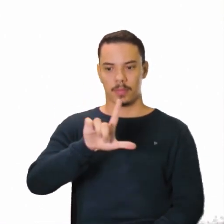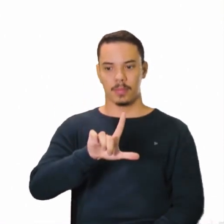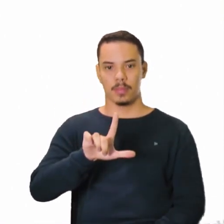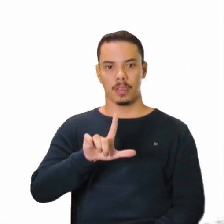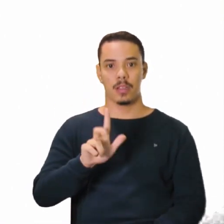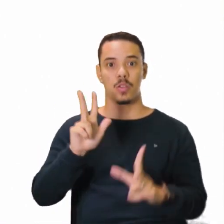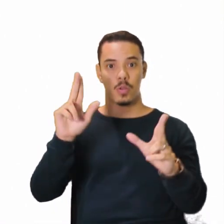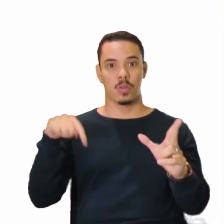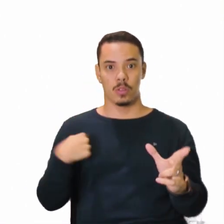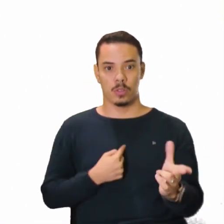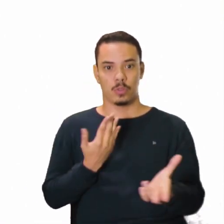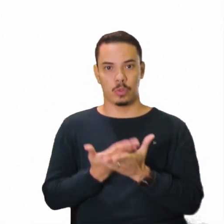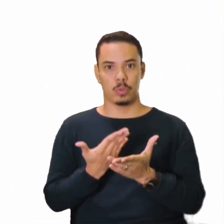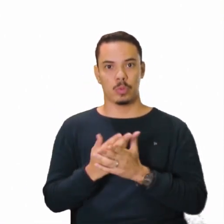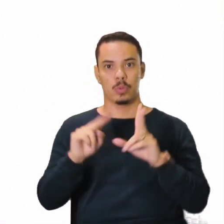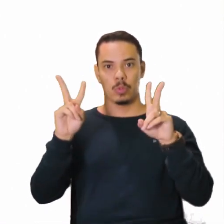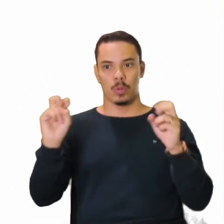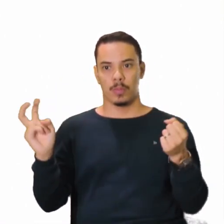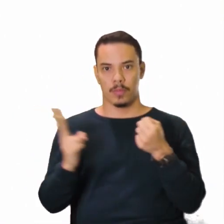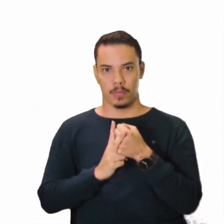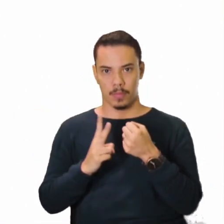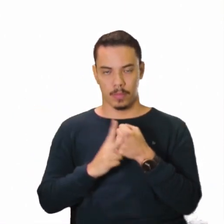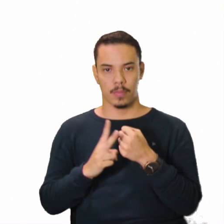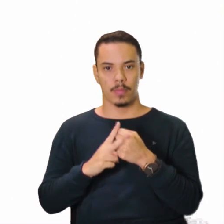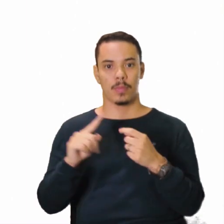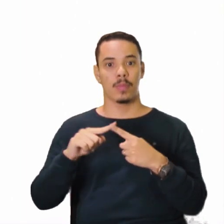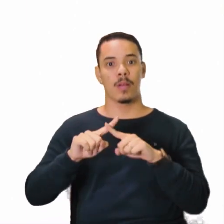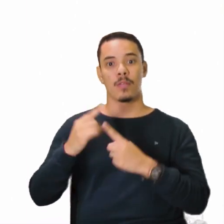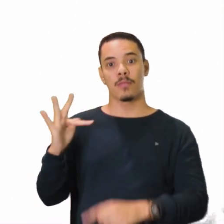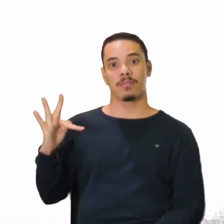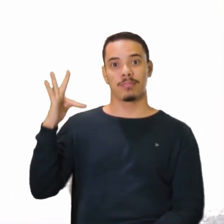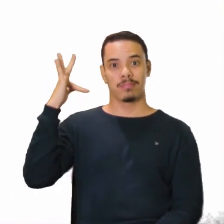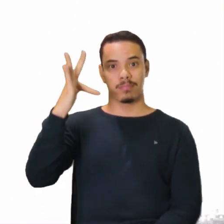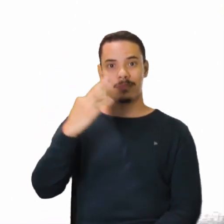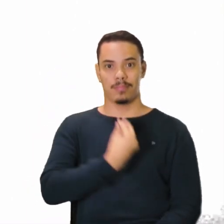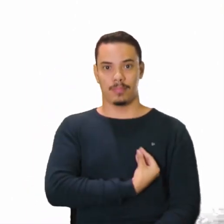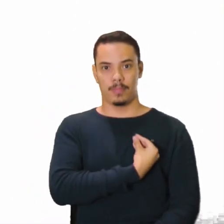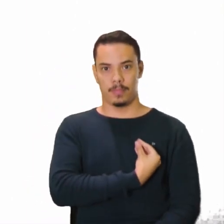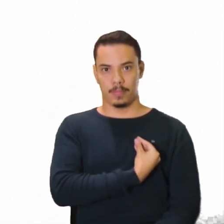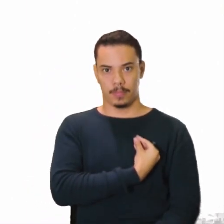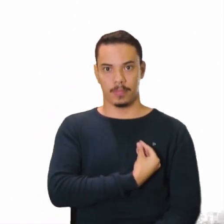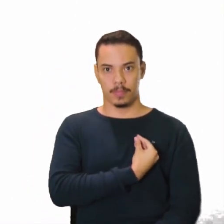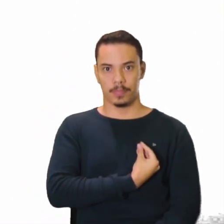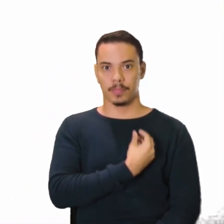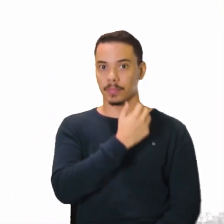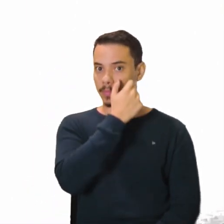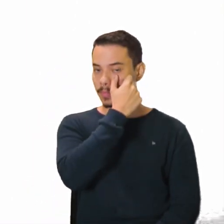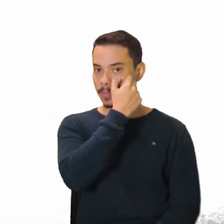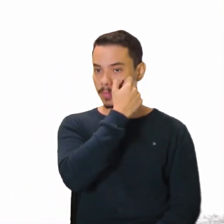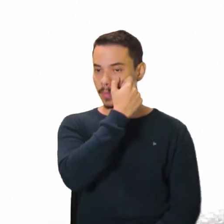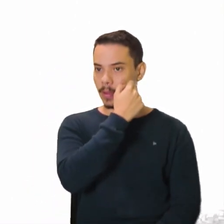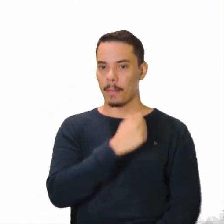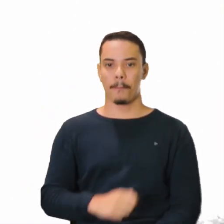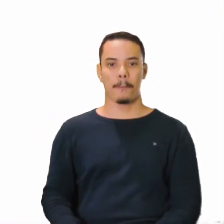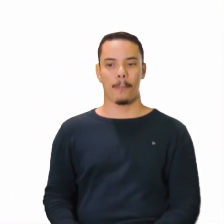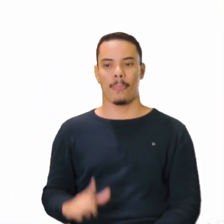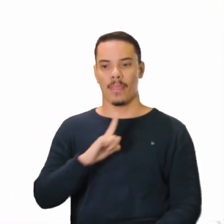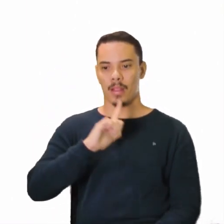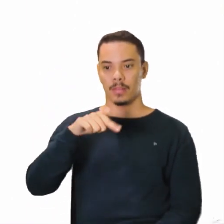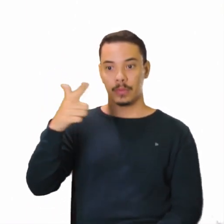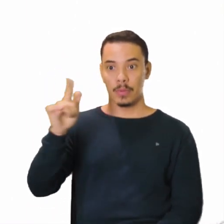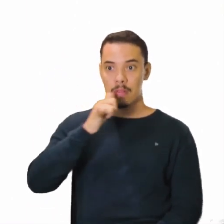nosso estudo sobre o verbo no tempo futuro do presente. Nós temos mais